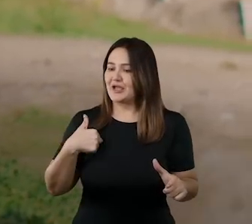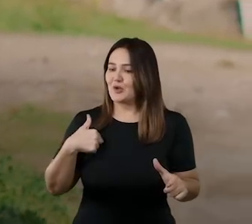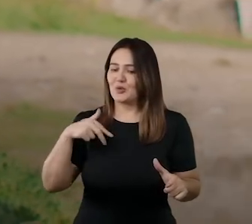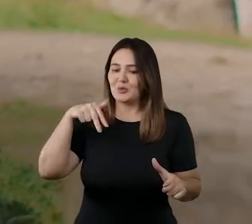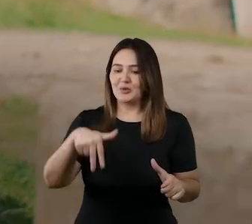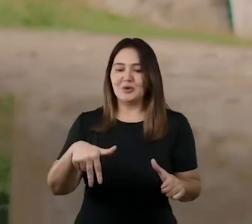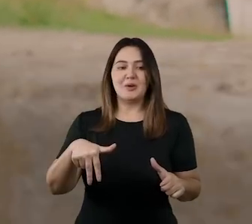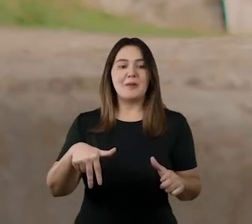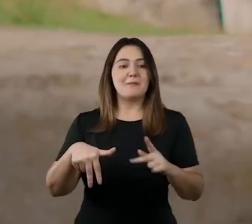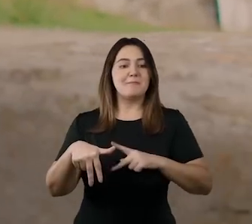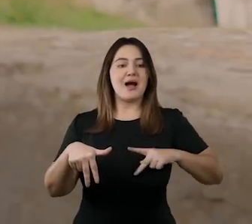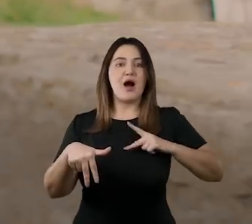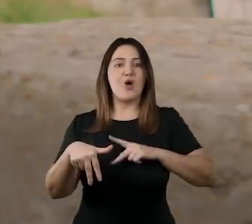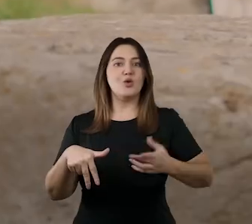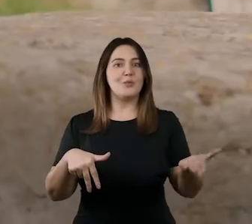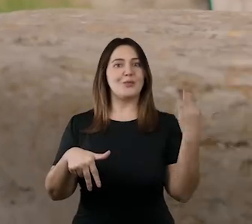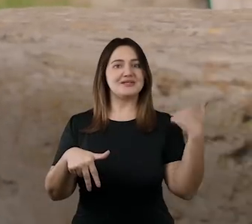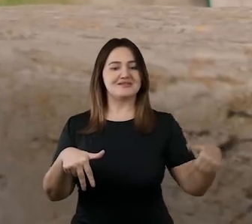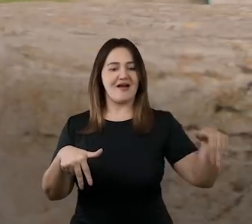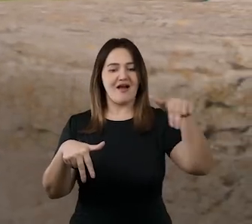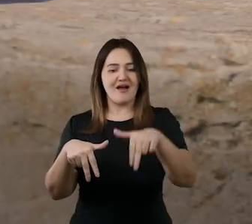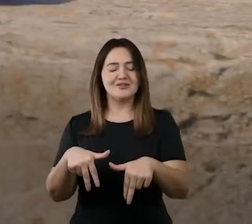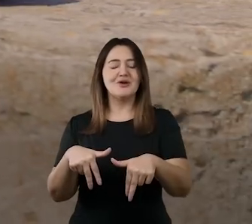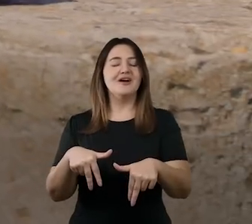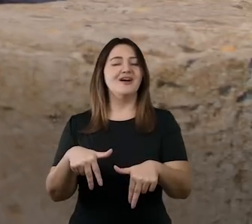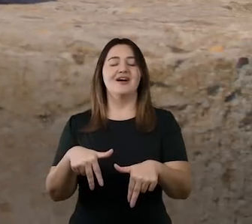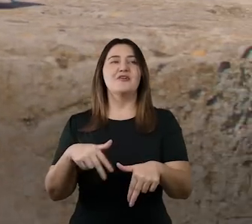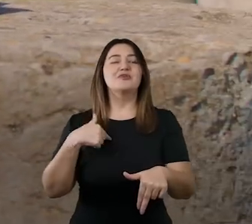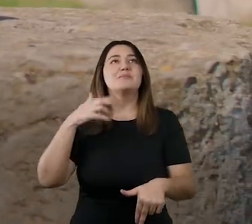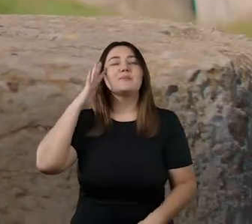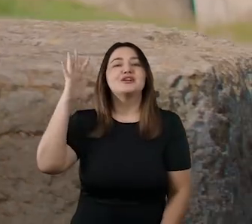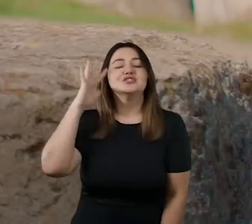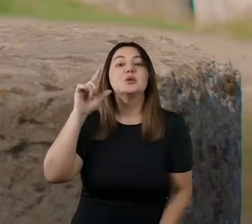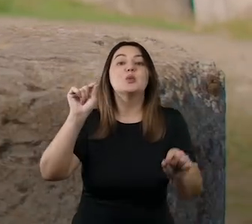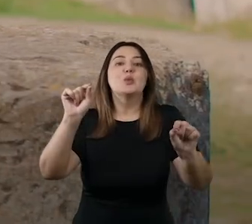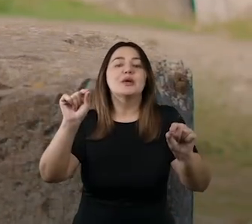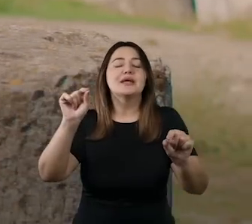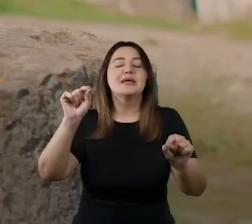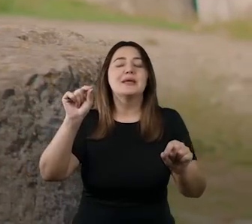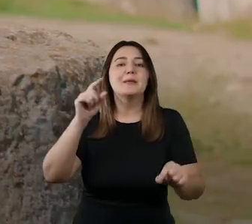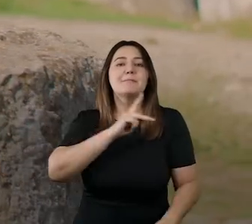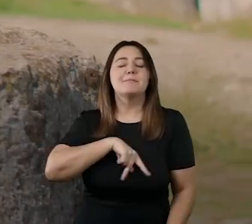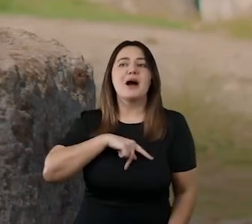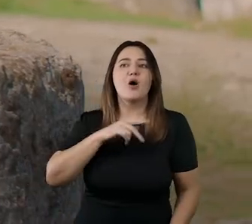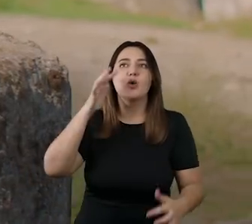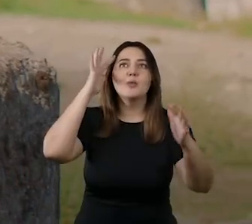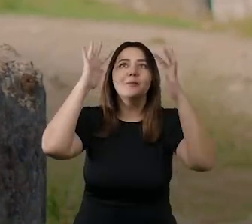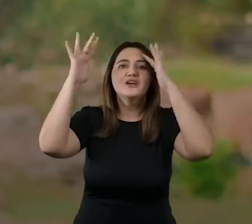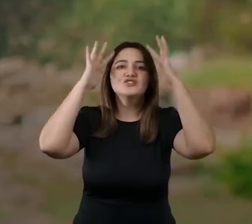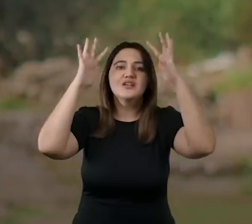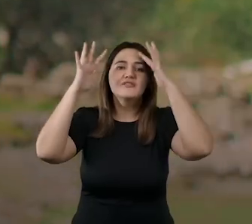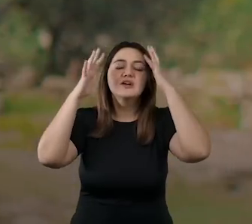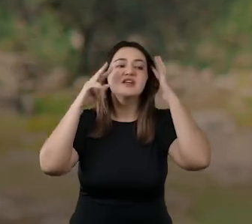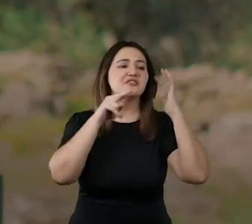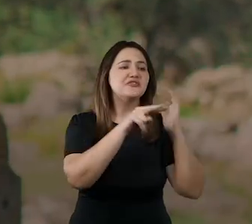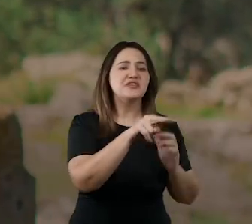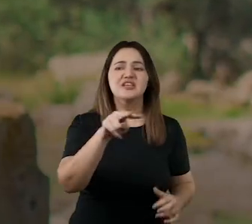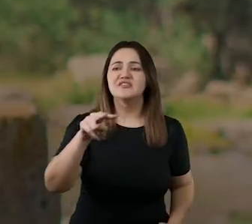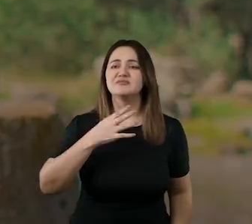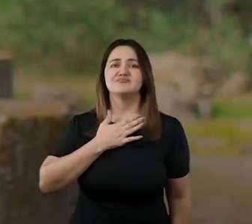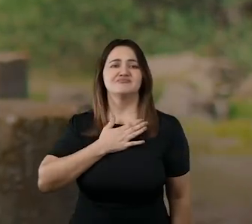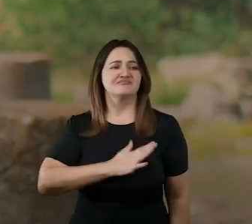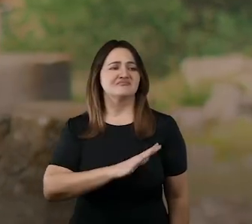do ponto de vista psicológico, o que se passava na cabeça dele quando ele ficou indignado com as coisas que via. E como